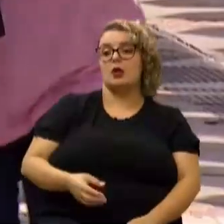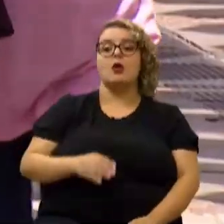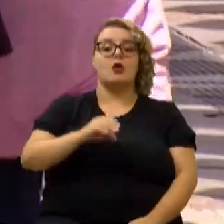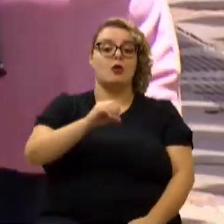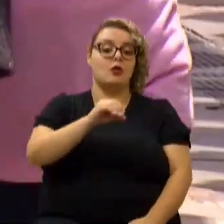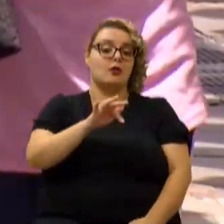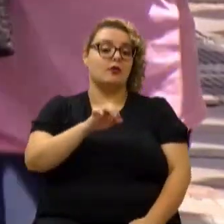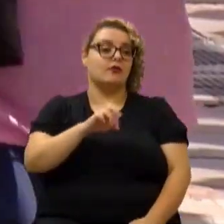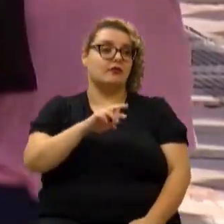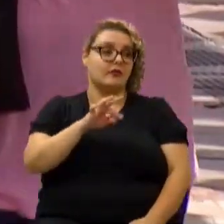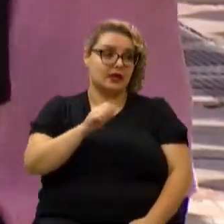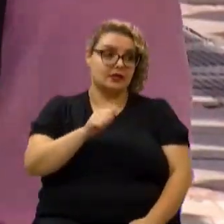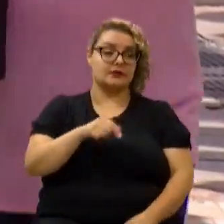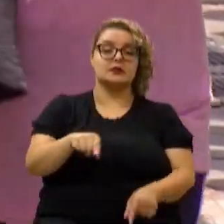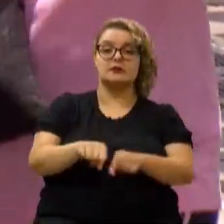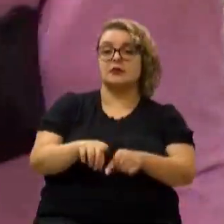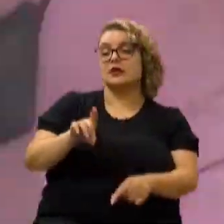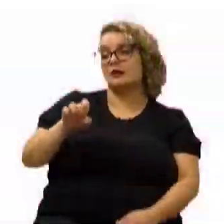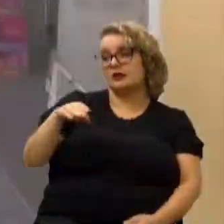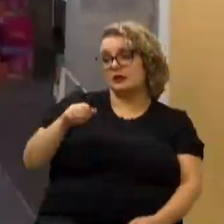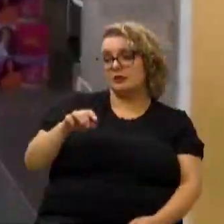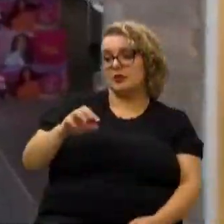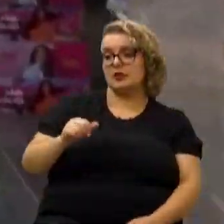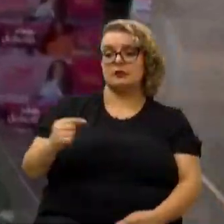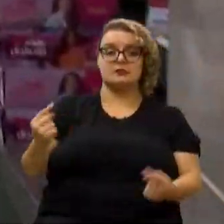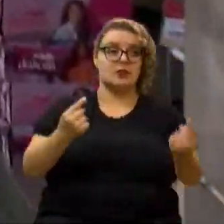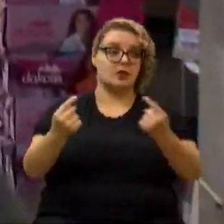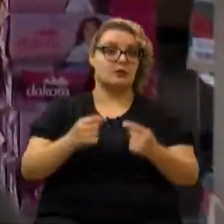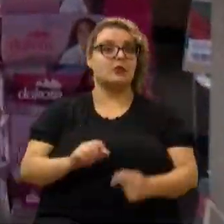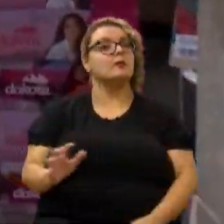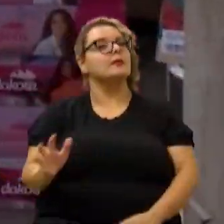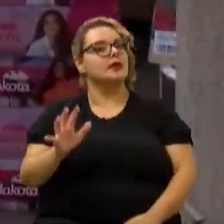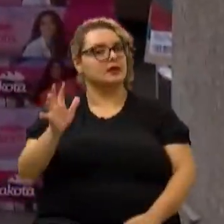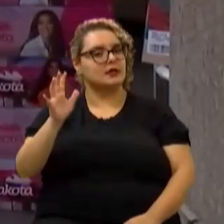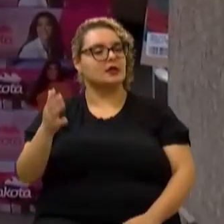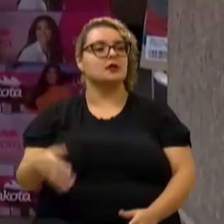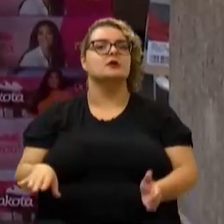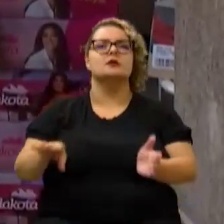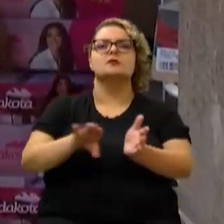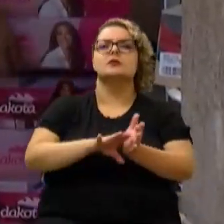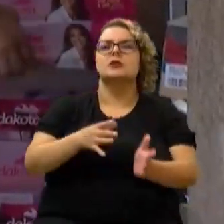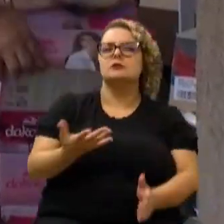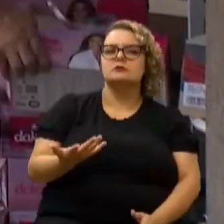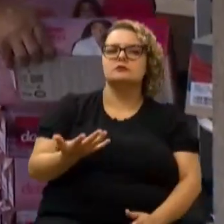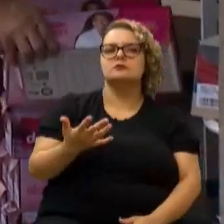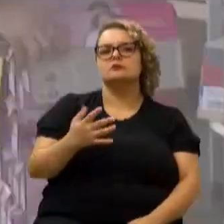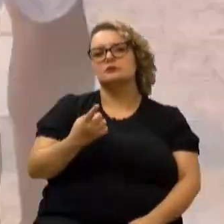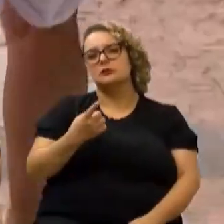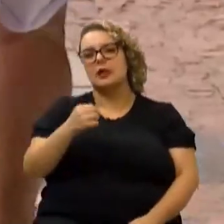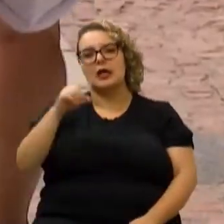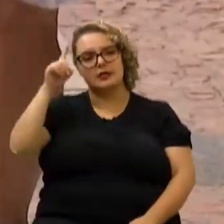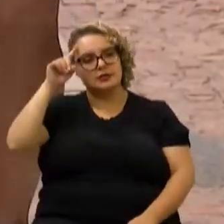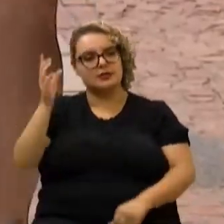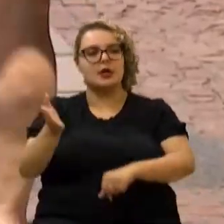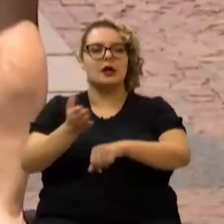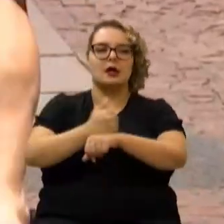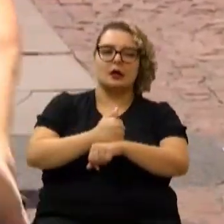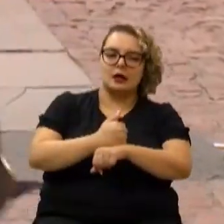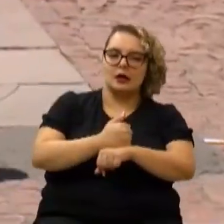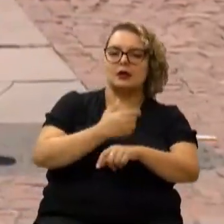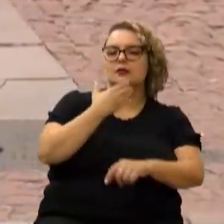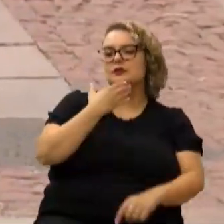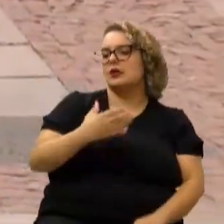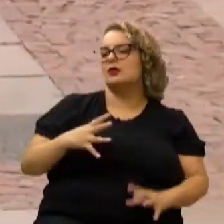de economia vê, a lei da oferta e demanda. Se eu tenho muita gente procurando, o preço vai ficar mais caro. Então chegou ali nos 10 dias